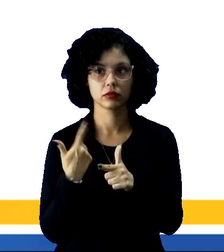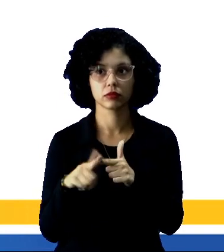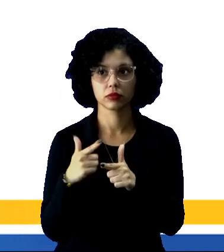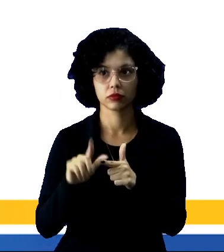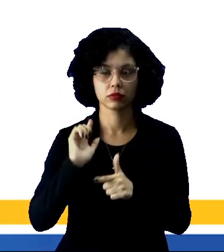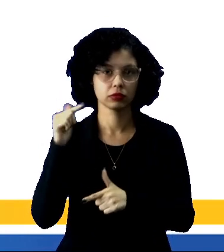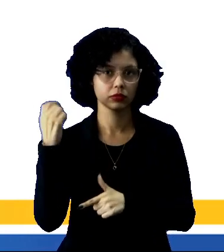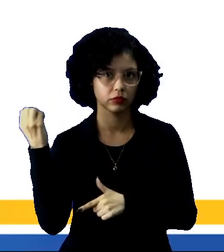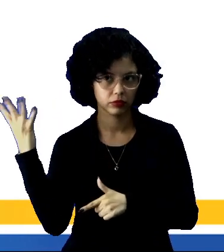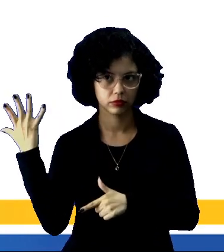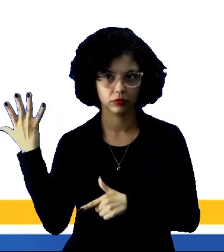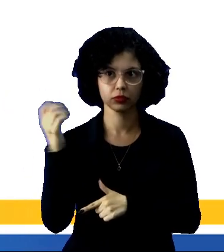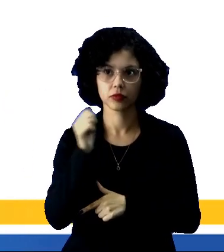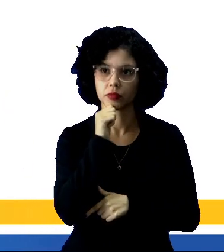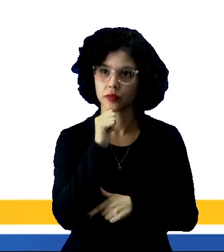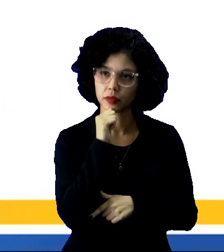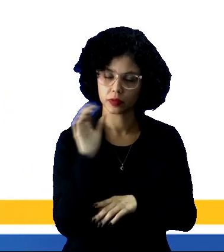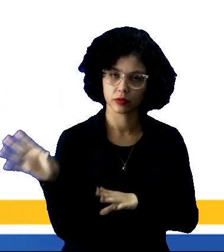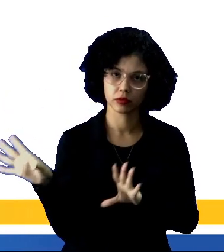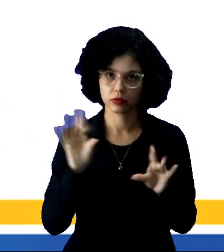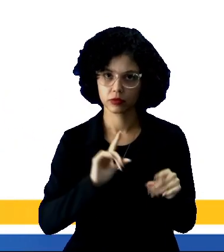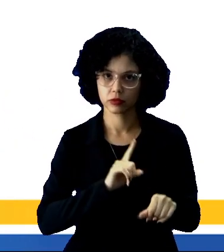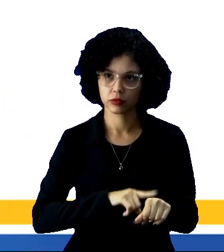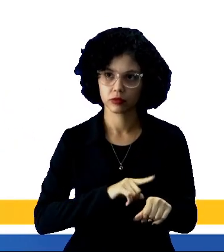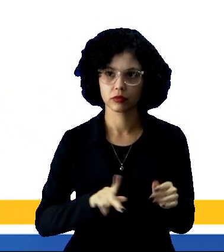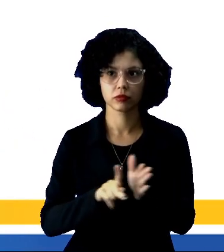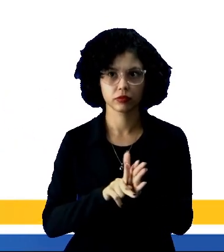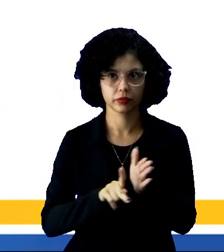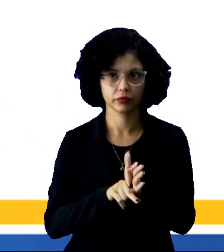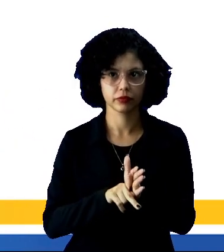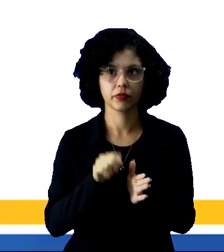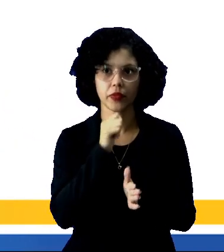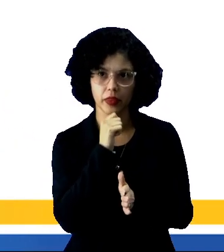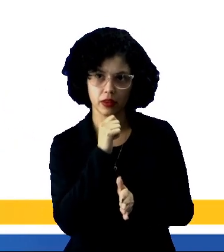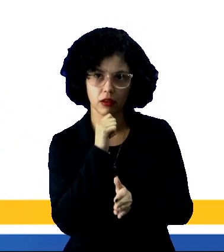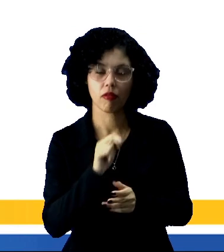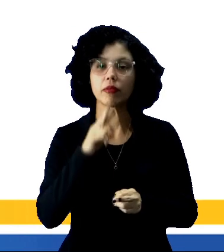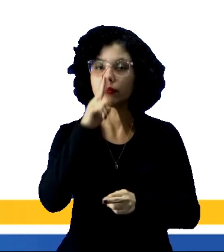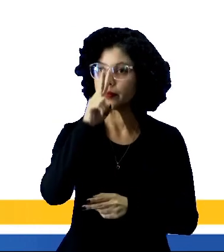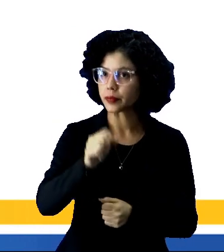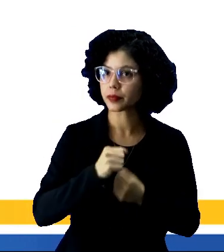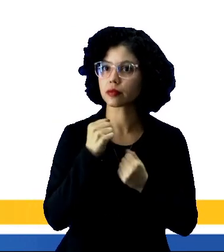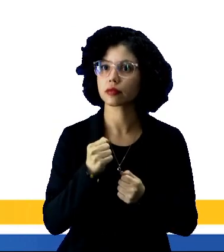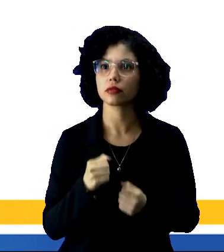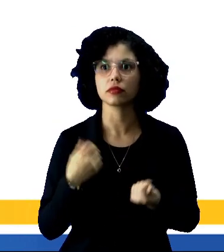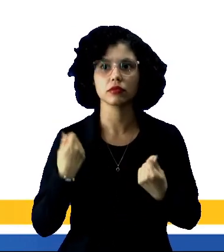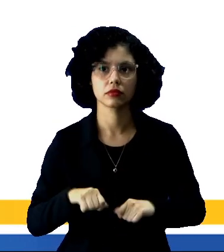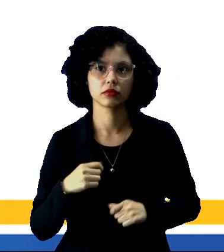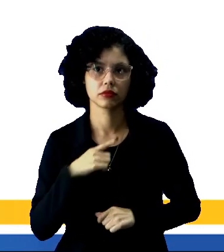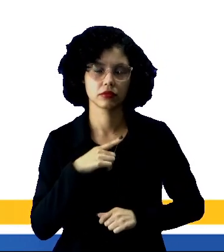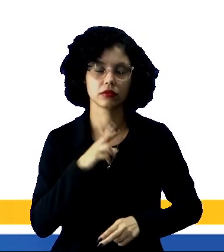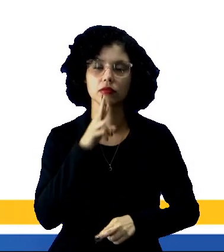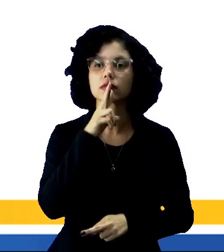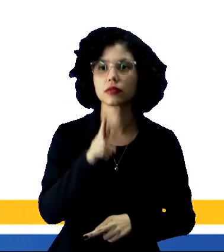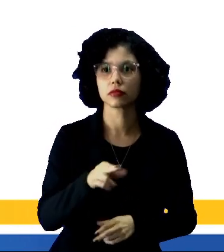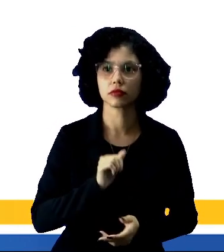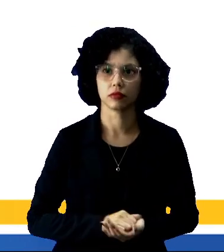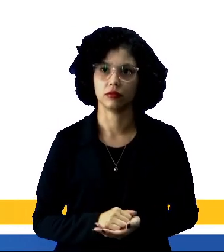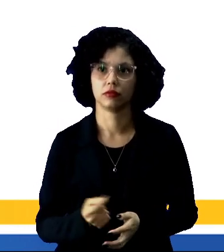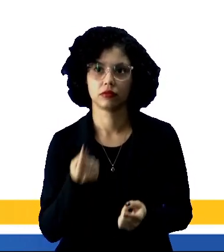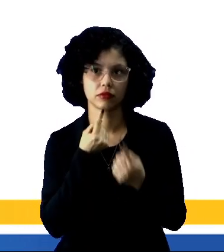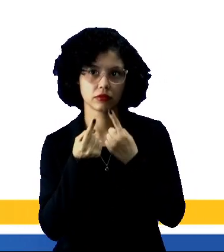problema ocorrido a um determinado destinatário que tenha o poder e dever de resolvê-lo.